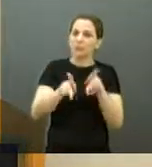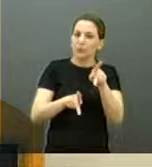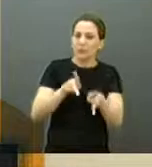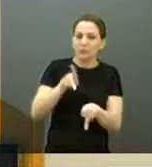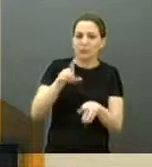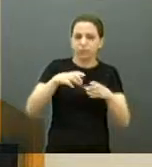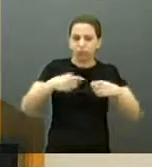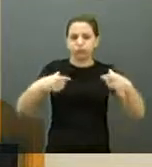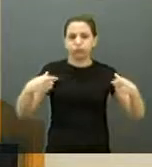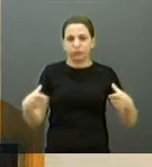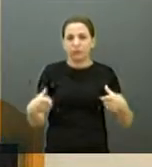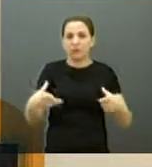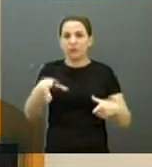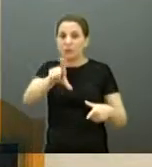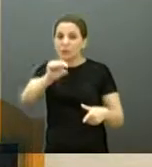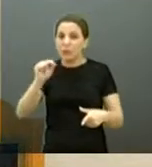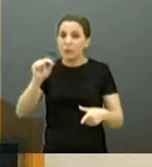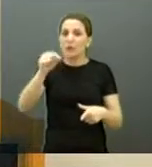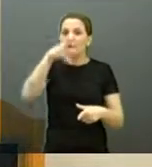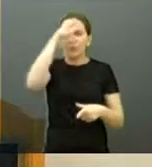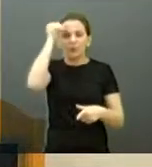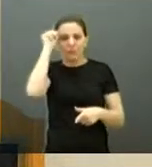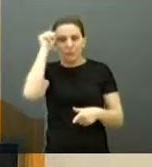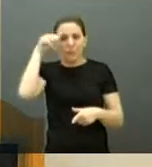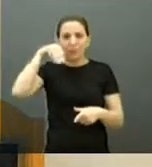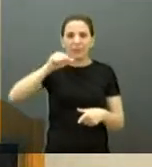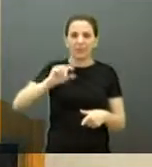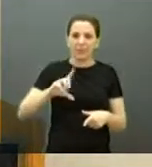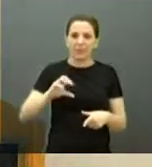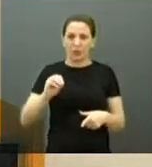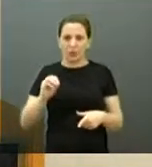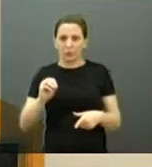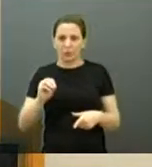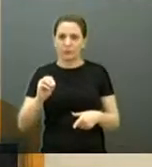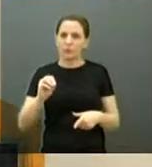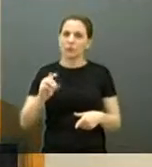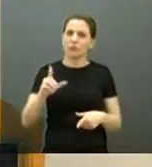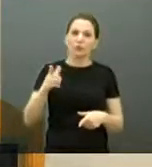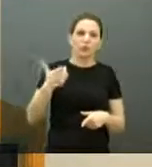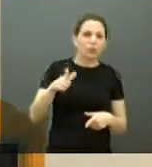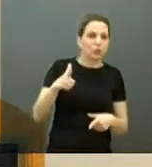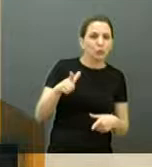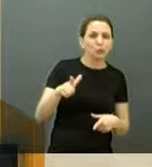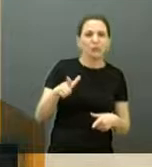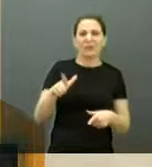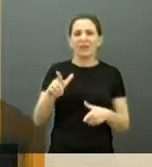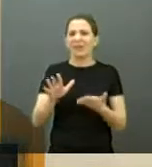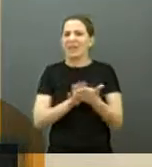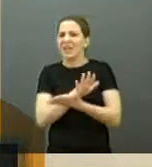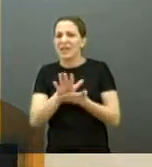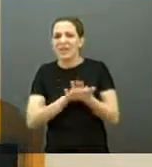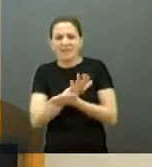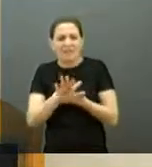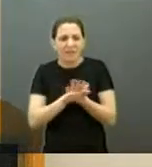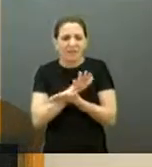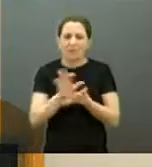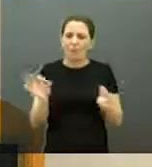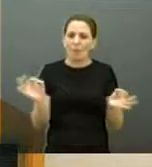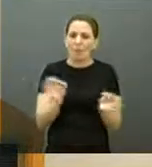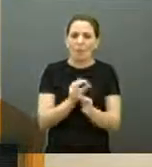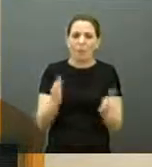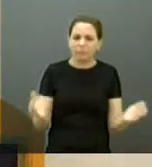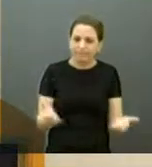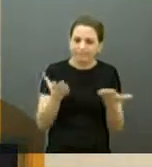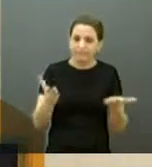prefeito continuasse aí. E aí não existe nenhum tipo de golpe, nenhum tipo de iniciativa, que não